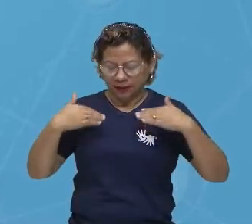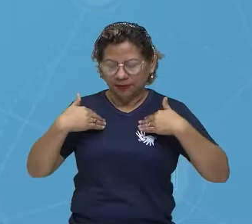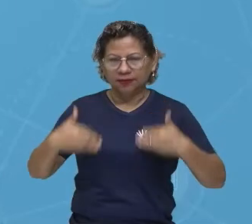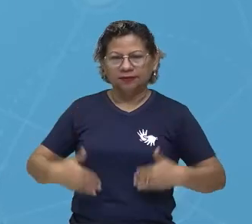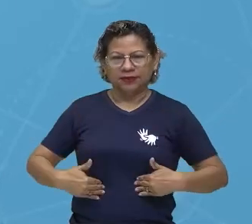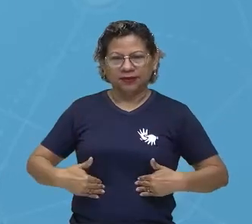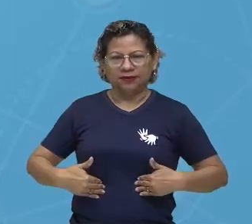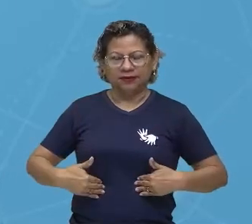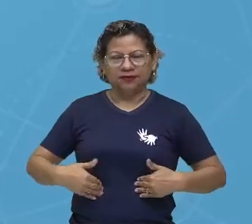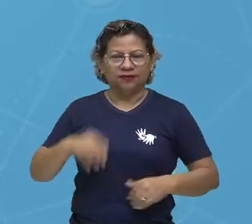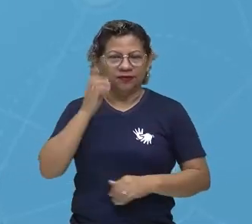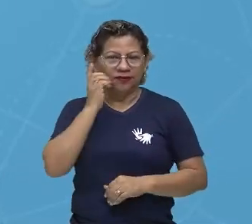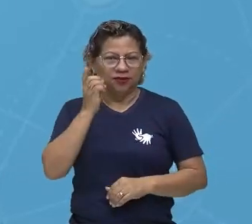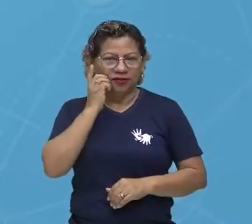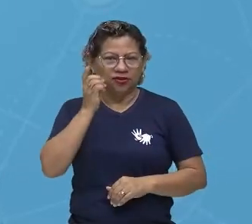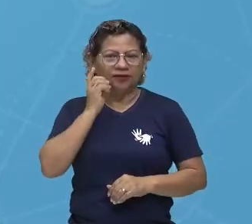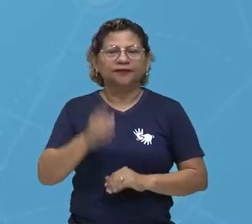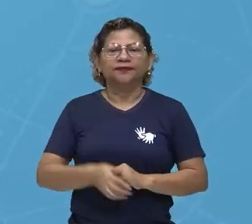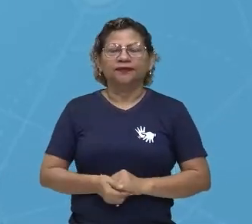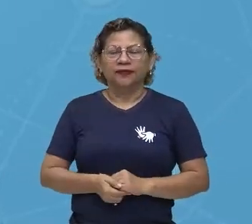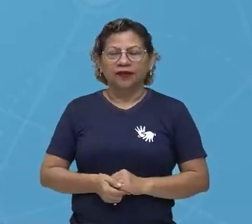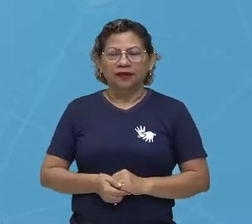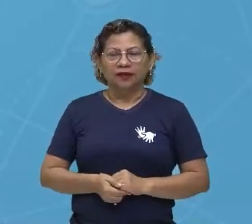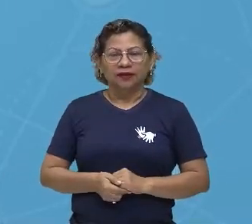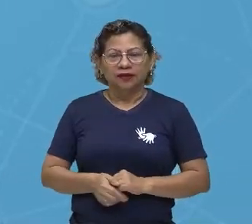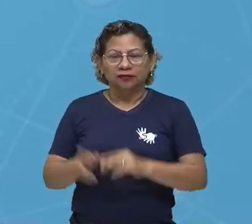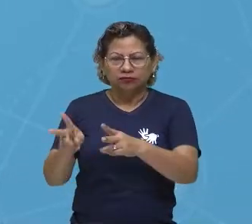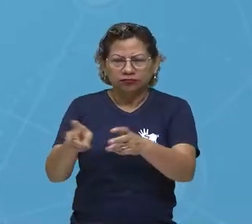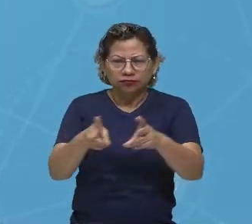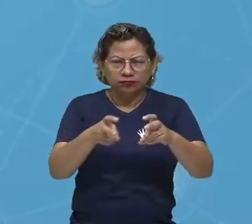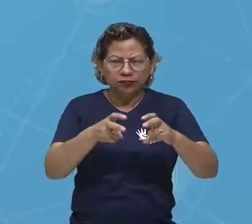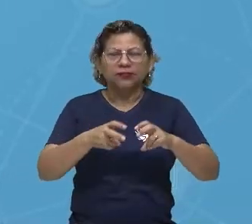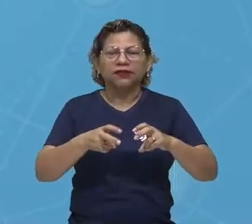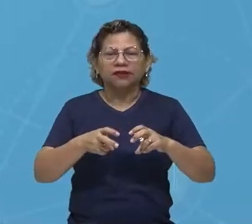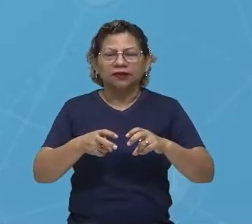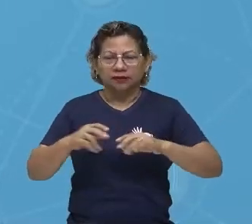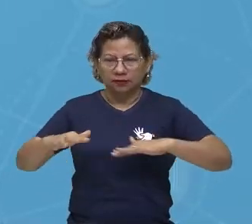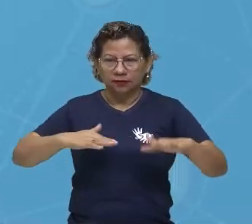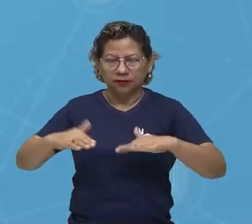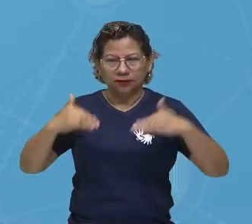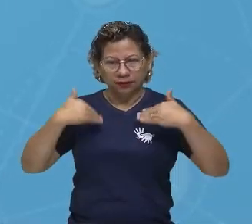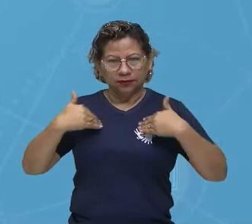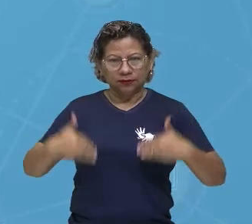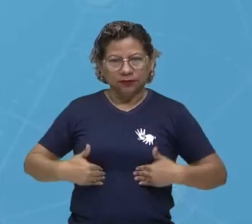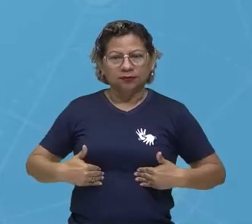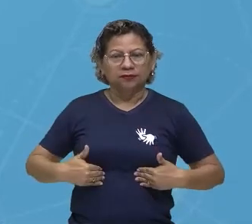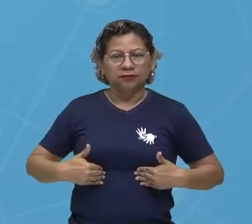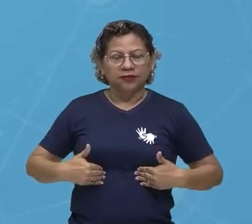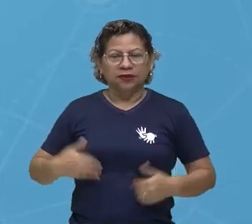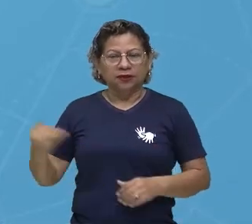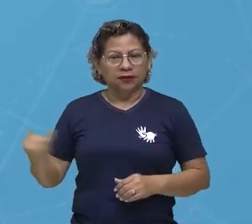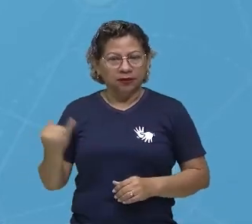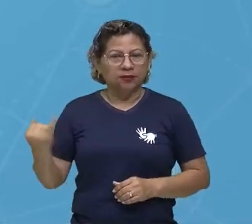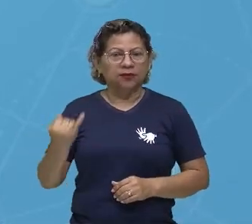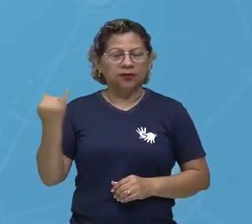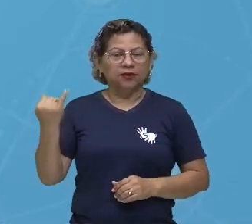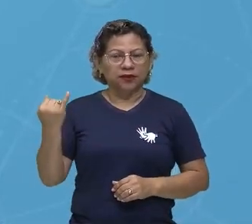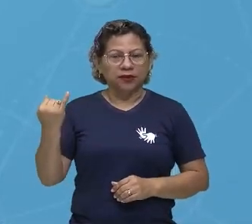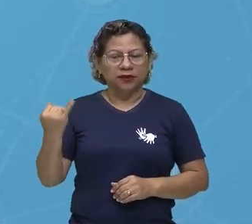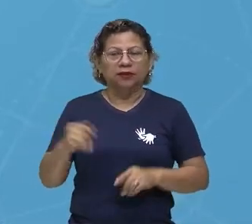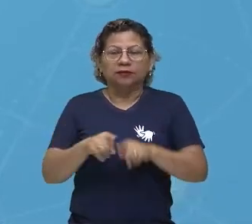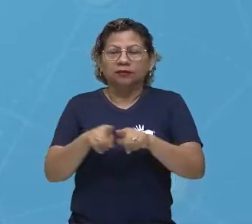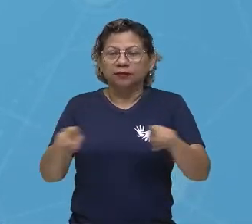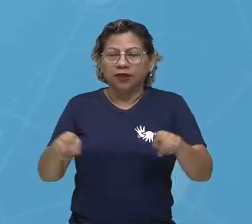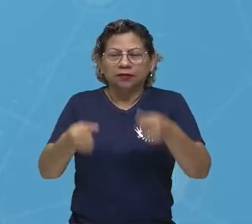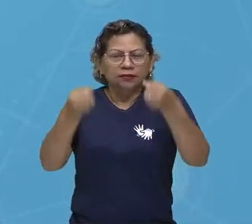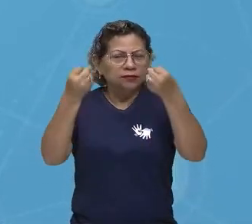nosso dia a dia né então a gente observou o sobre o sistema locomotor né importância ali do sistema mais nós vamos